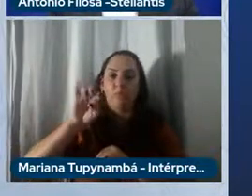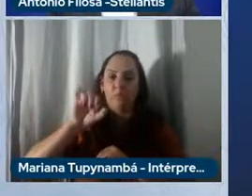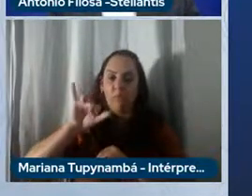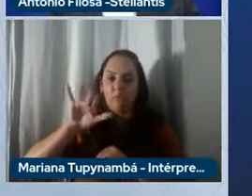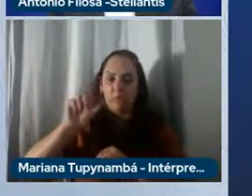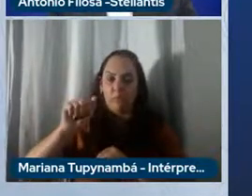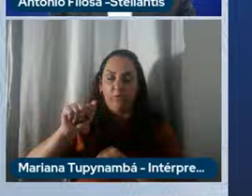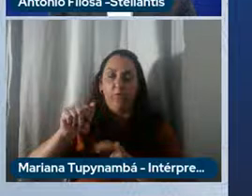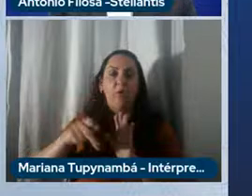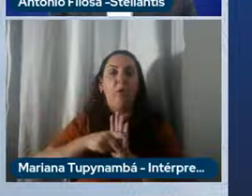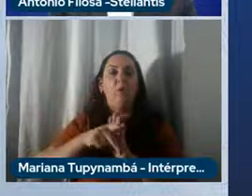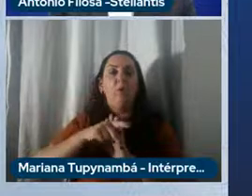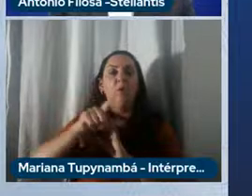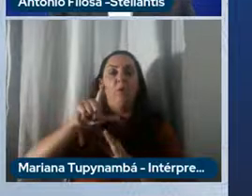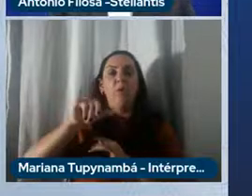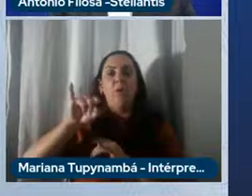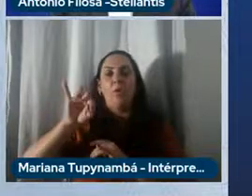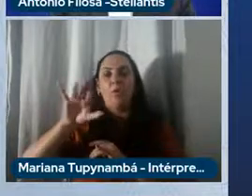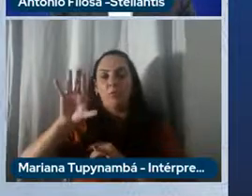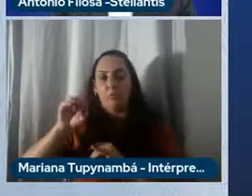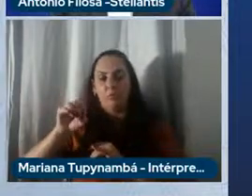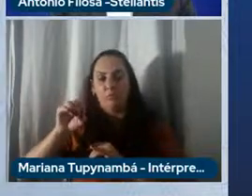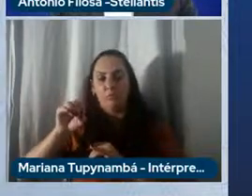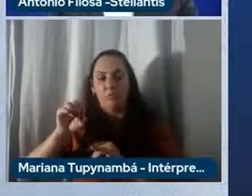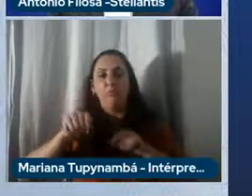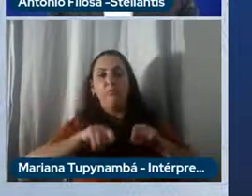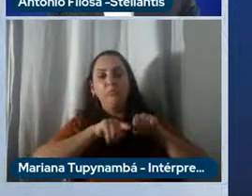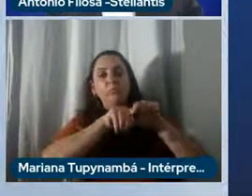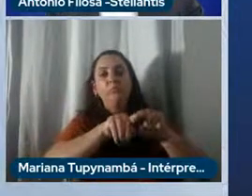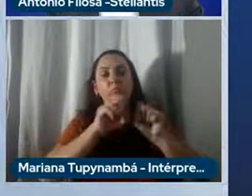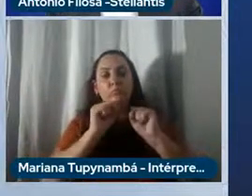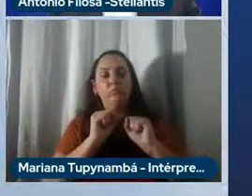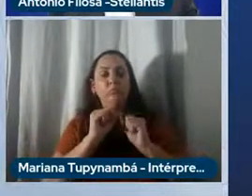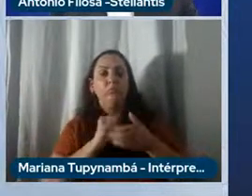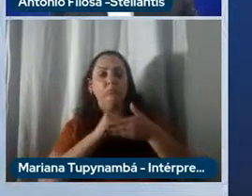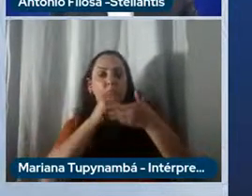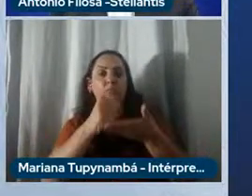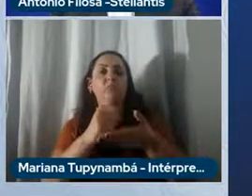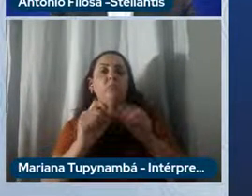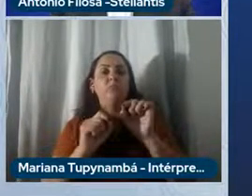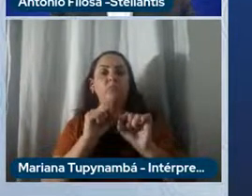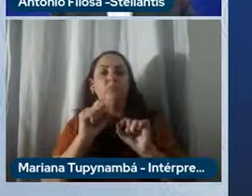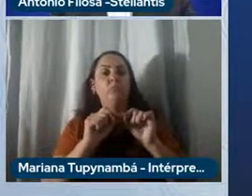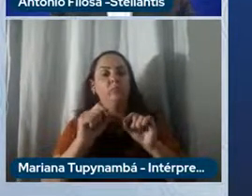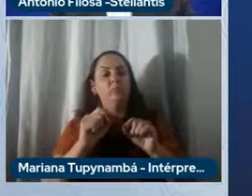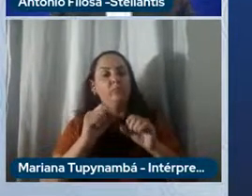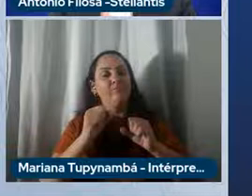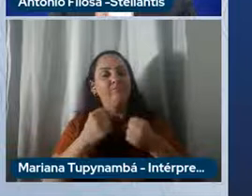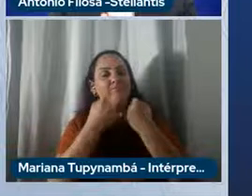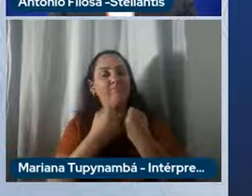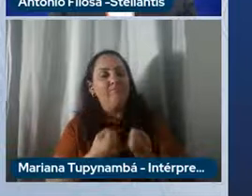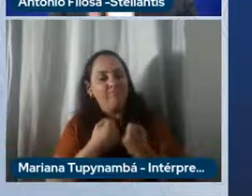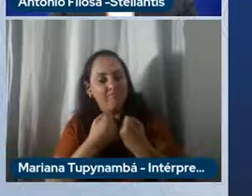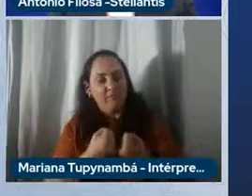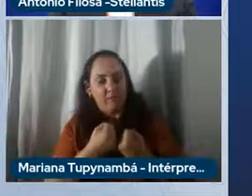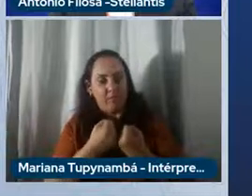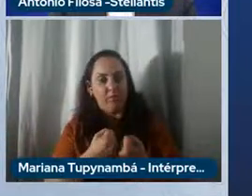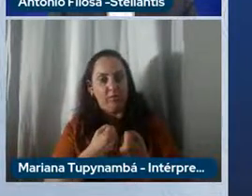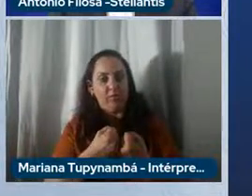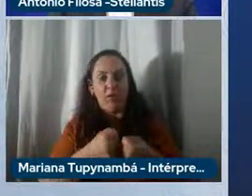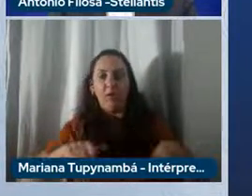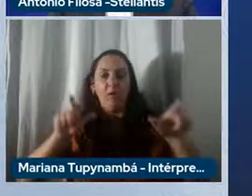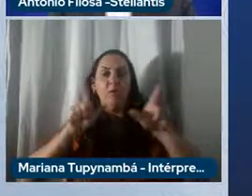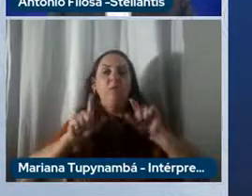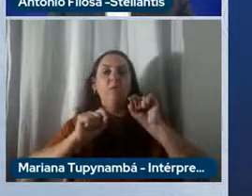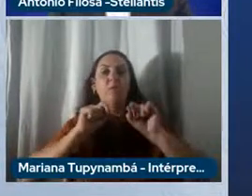parceiros que nos possam ajudar e suportar na implementação de infraestrutura de carregamento. E, claramente, com tudo isso,